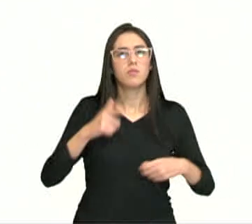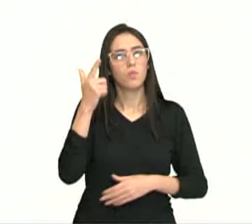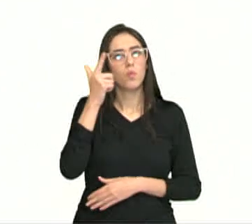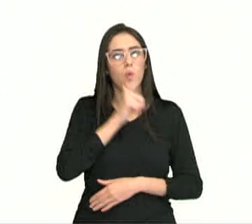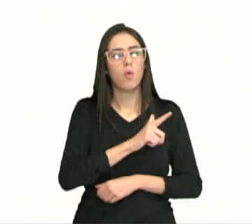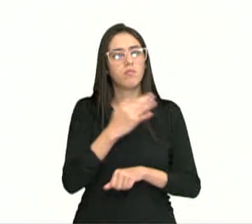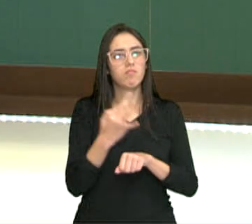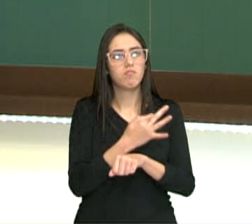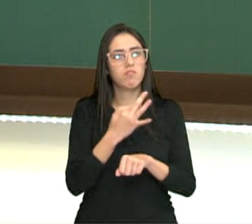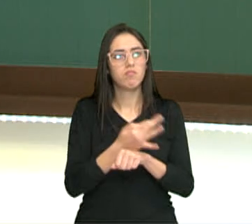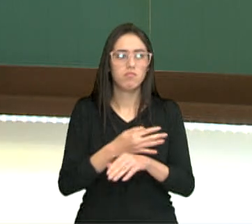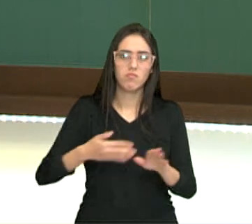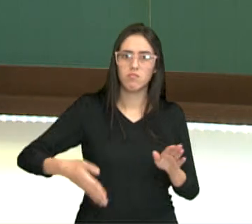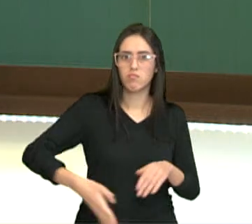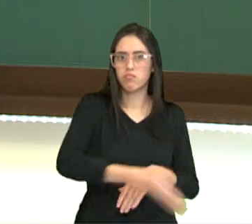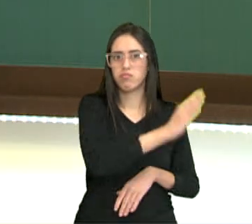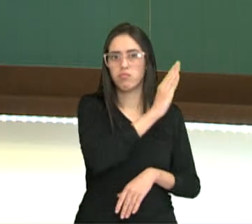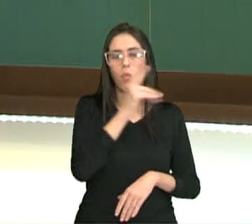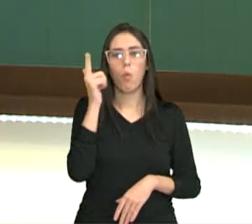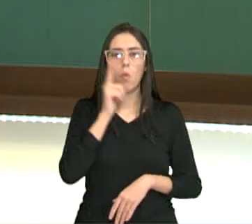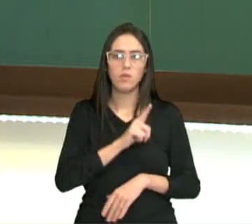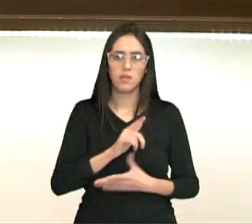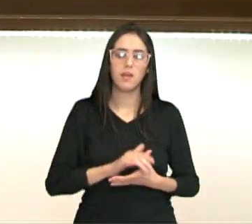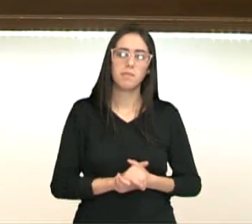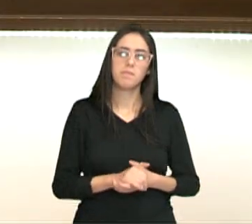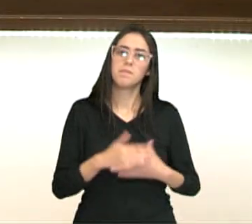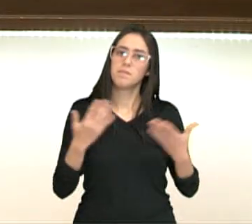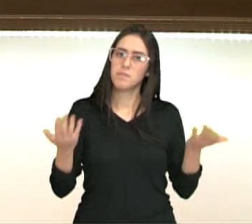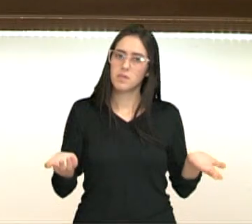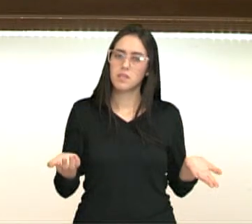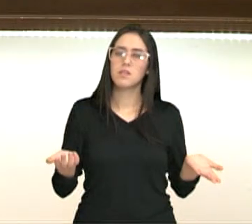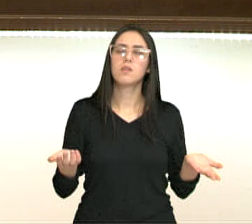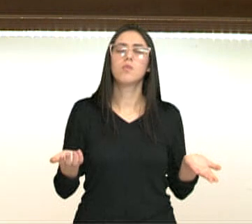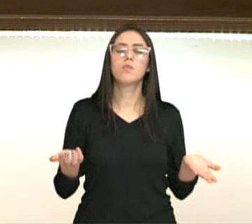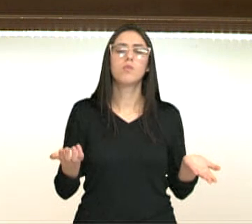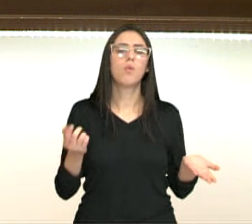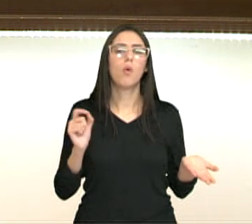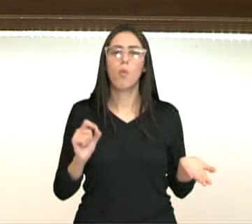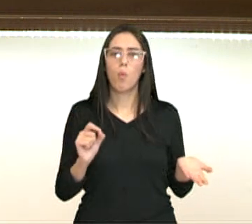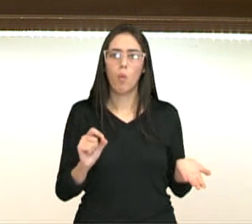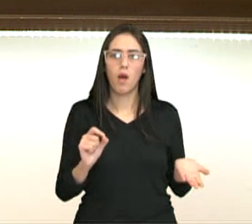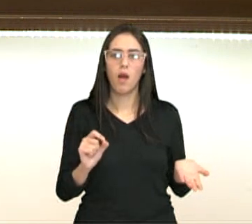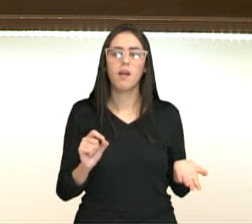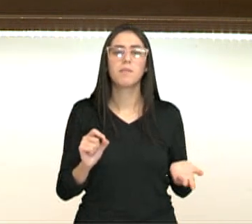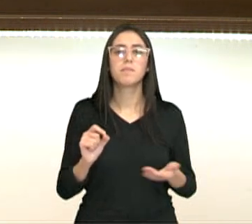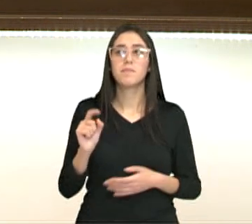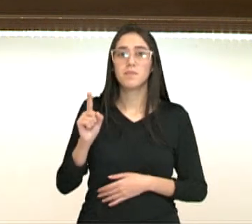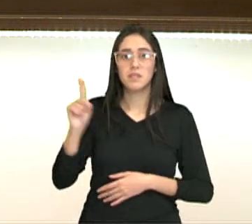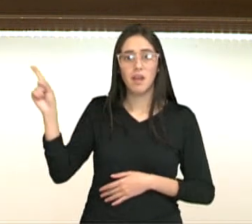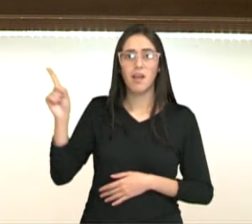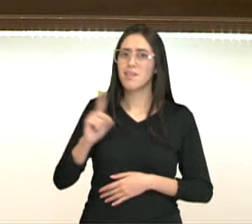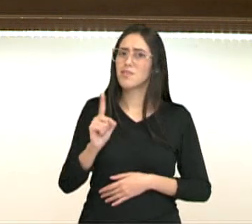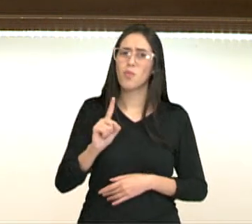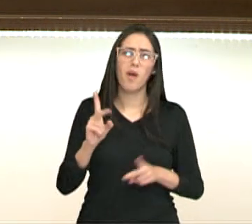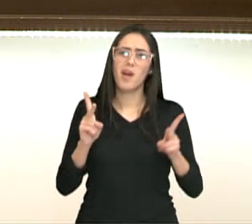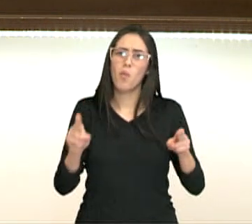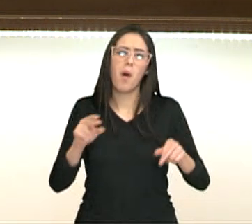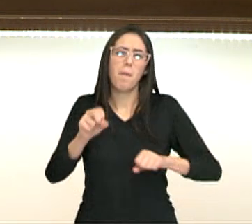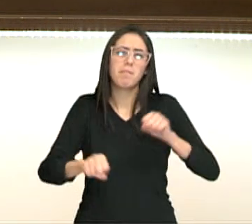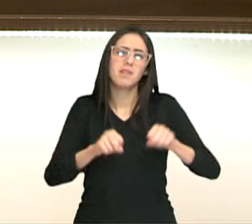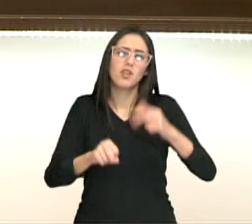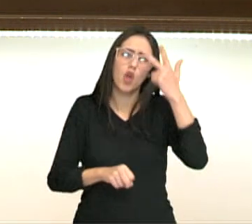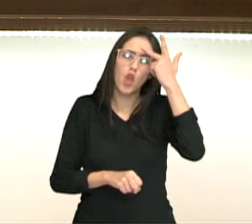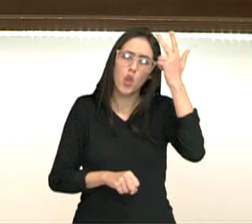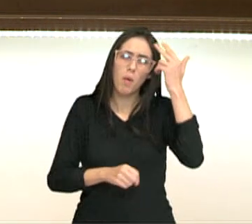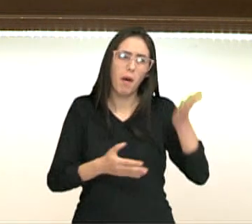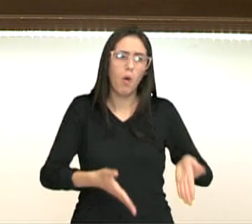consiga superar todos esses obstáculos. Então com isso nós já identificamos que ela não tem como ser a mesma bicicleta do ciclismo